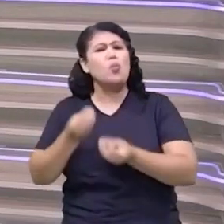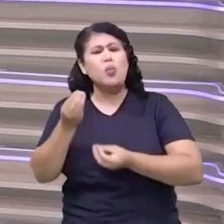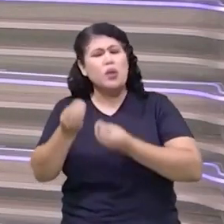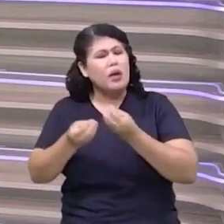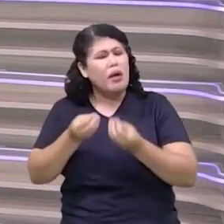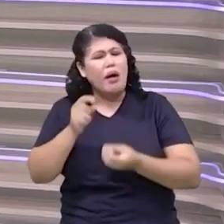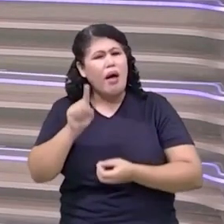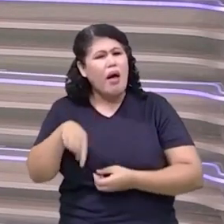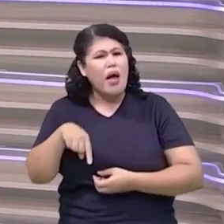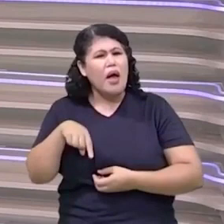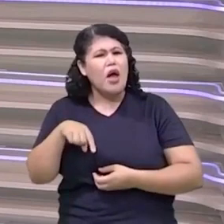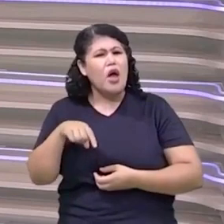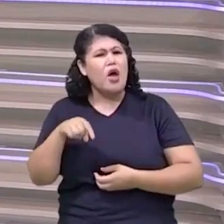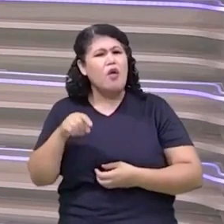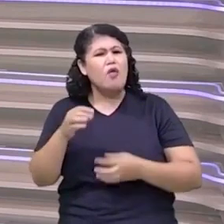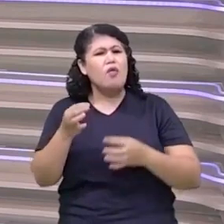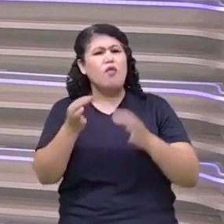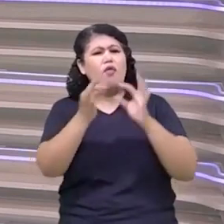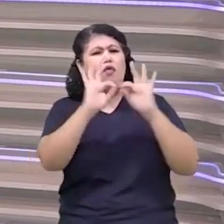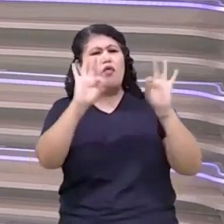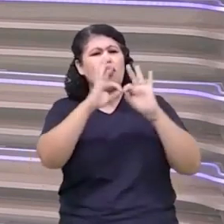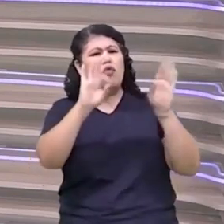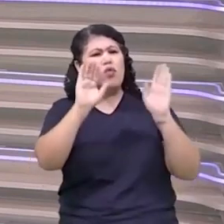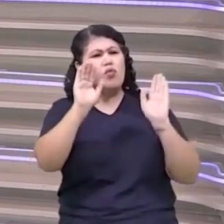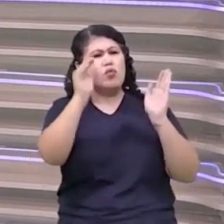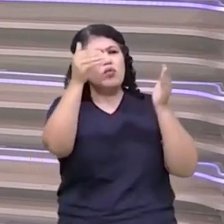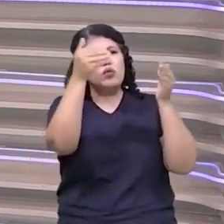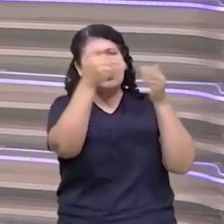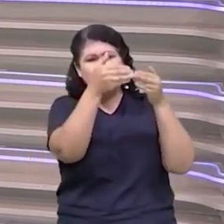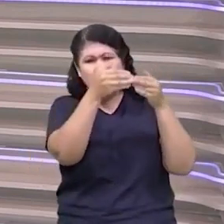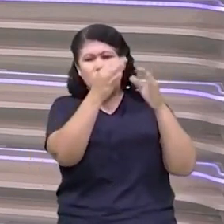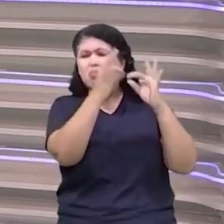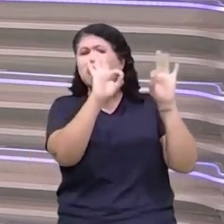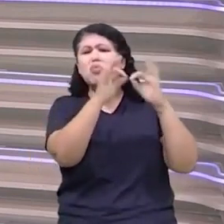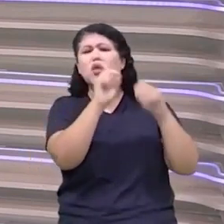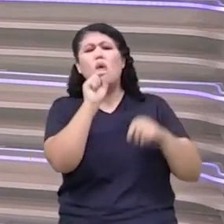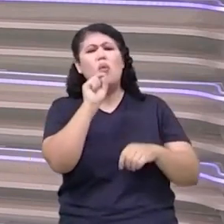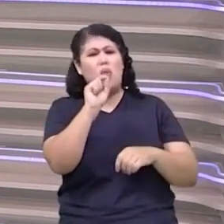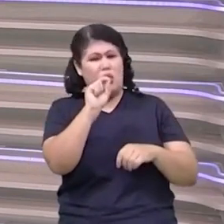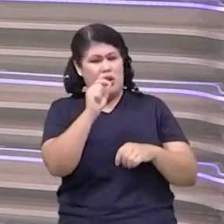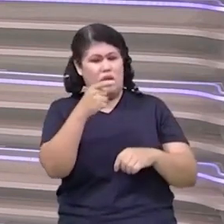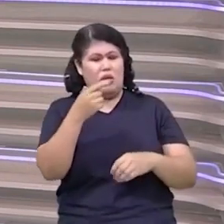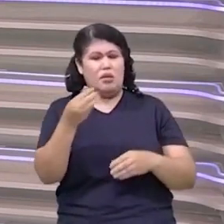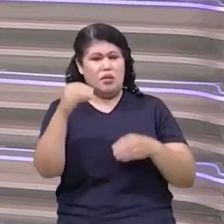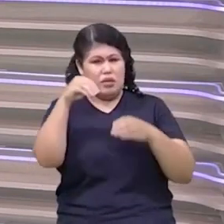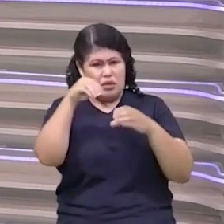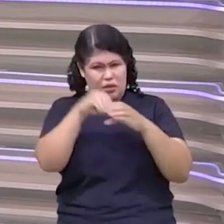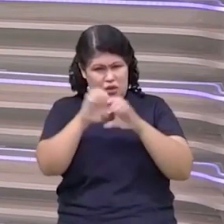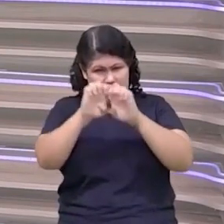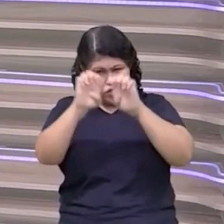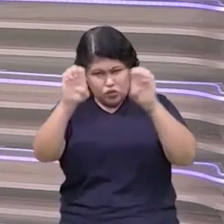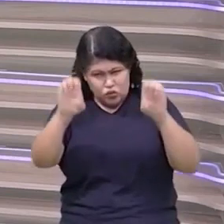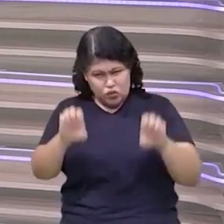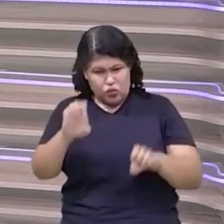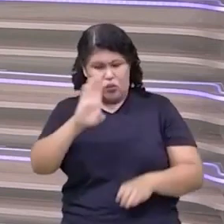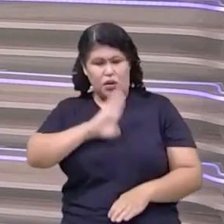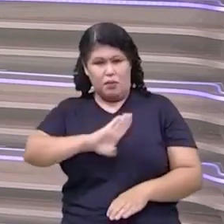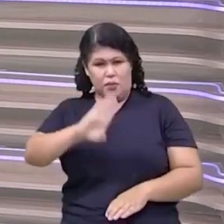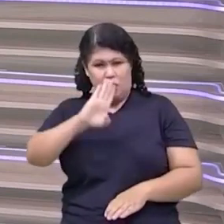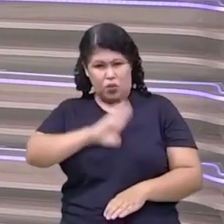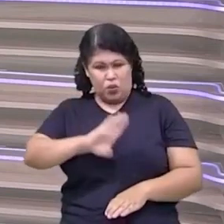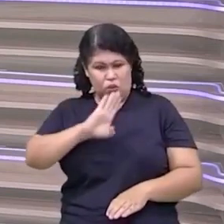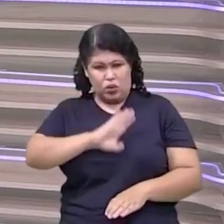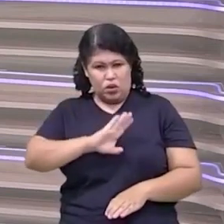que é, professora, função sintática? Dentro das expressões de língua portuguesa, a função sintática, eu